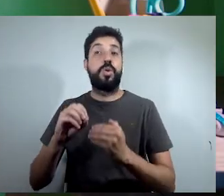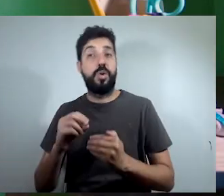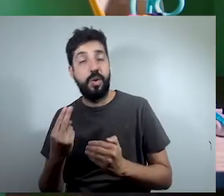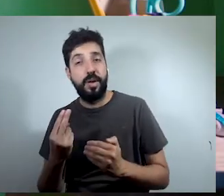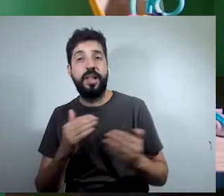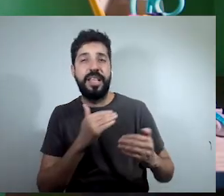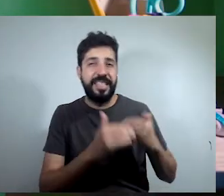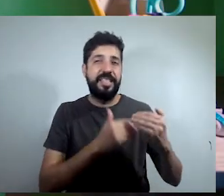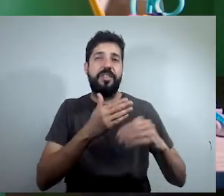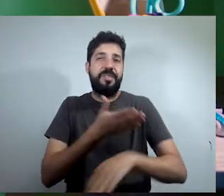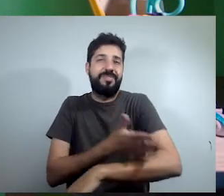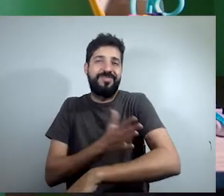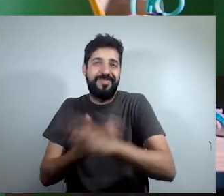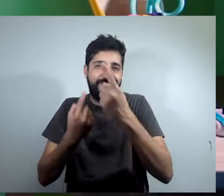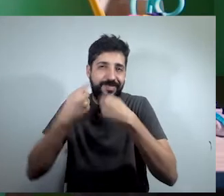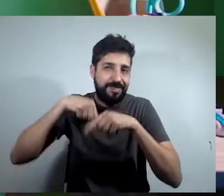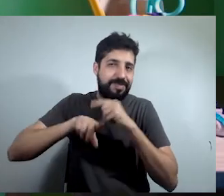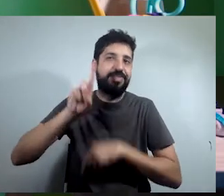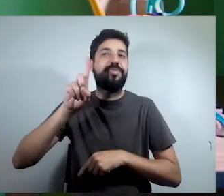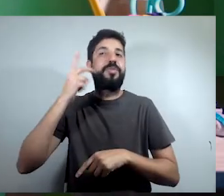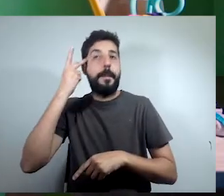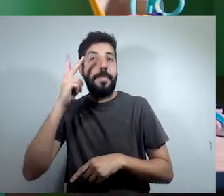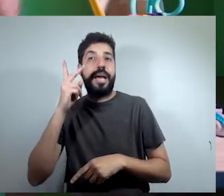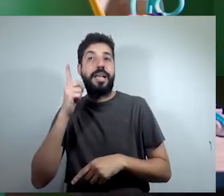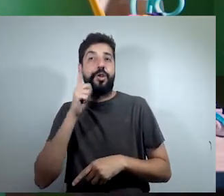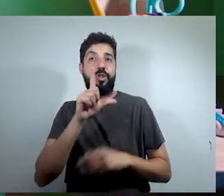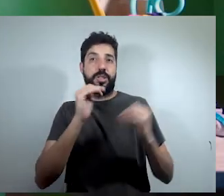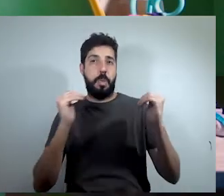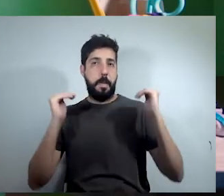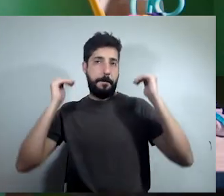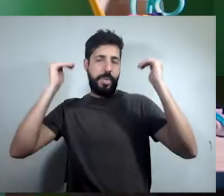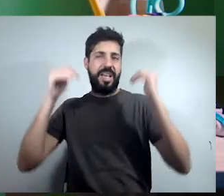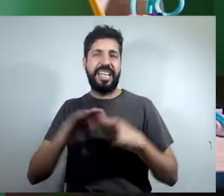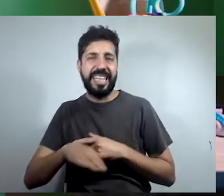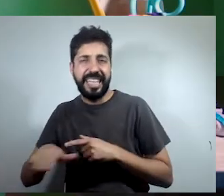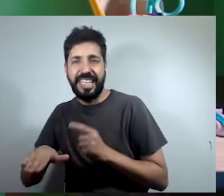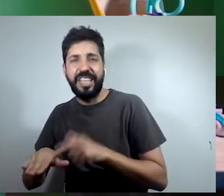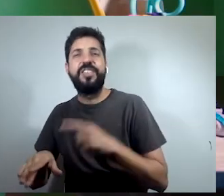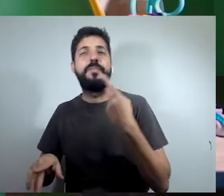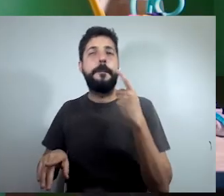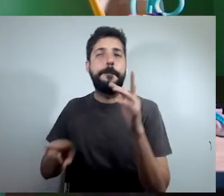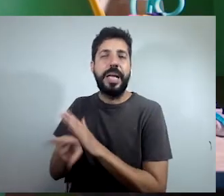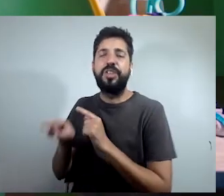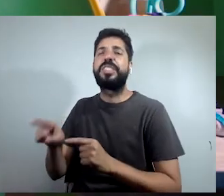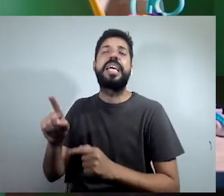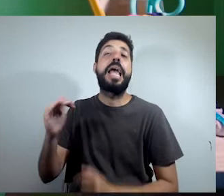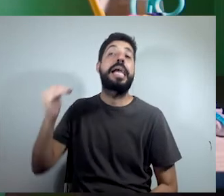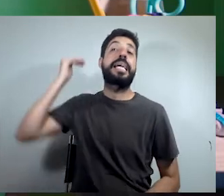desenvolvendo suas habilidades para se tornar um adulto. Criança, o que você vai ser quando crescer?